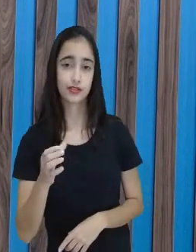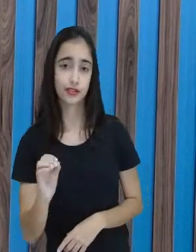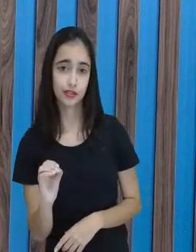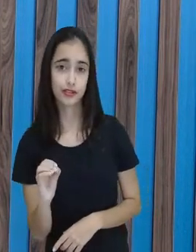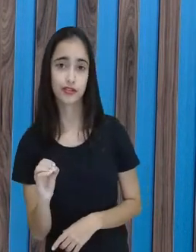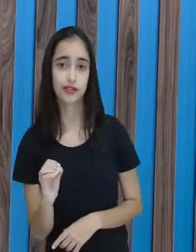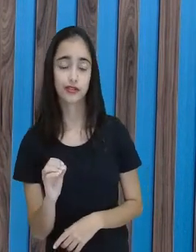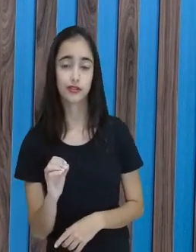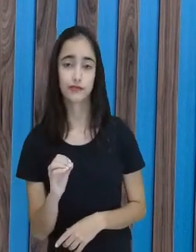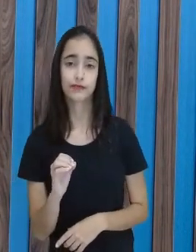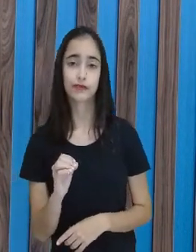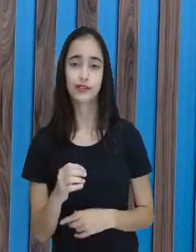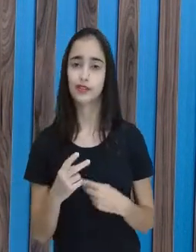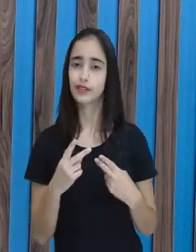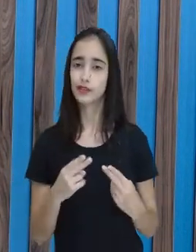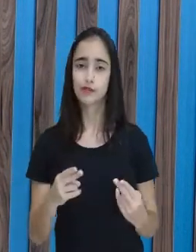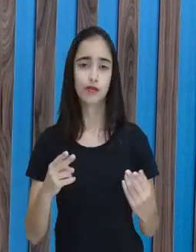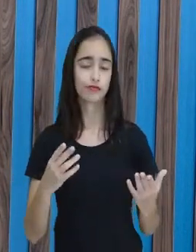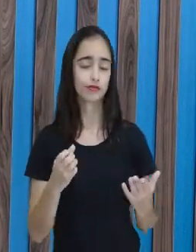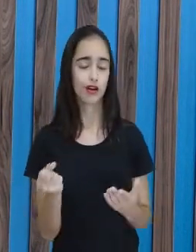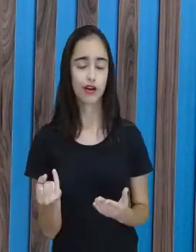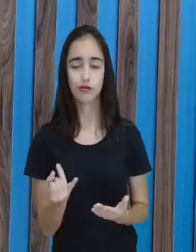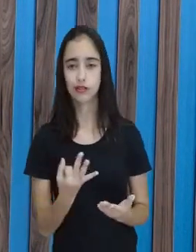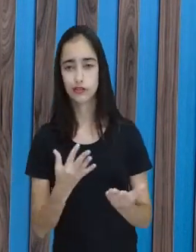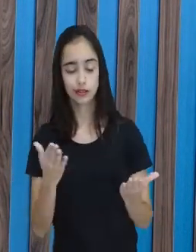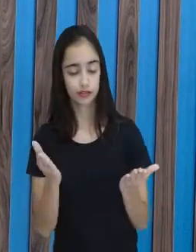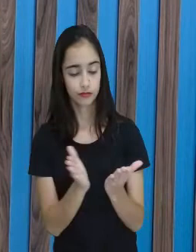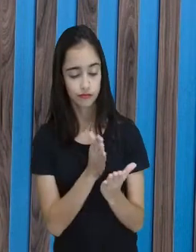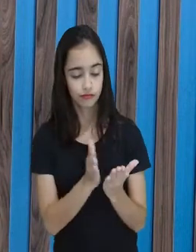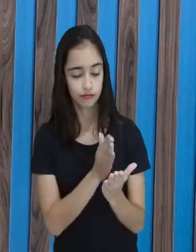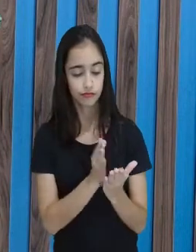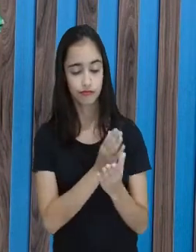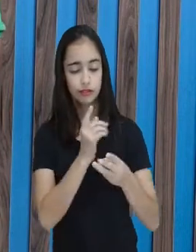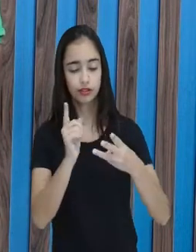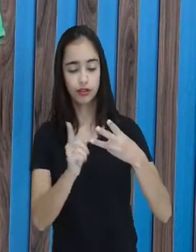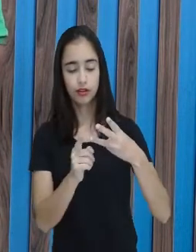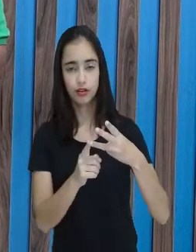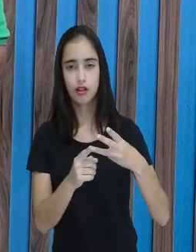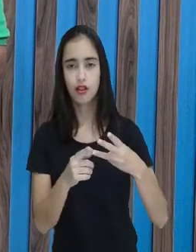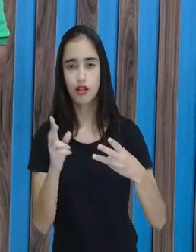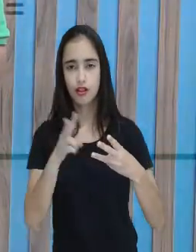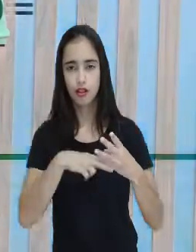vai corresponder ao número de páginas que Severino leu.